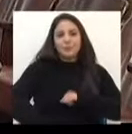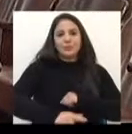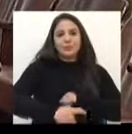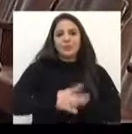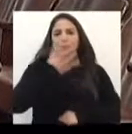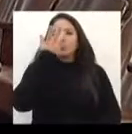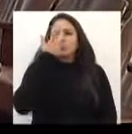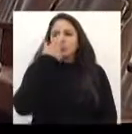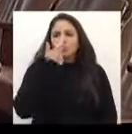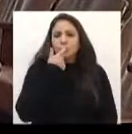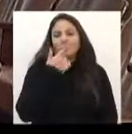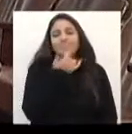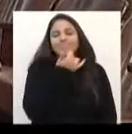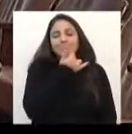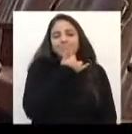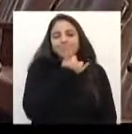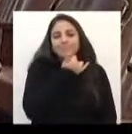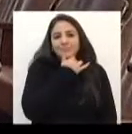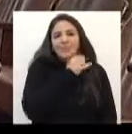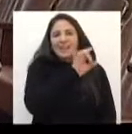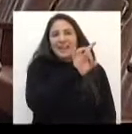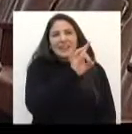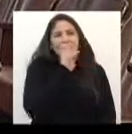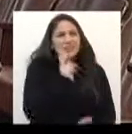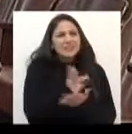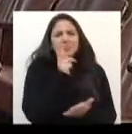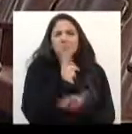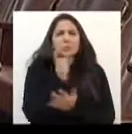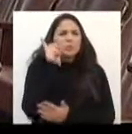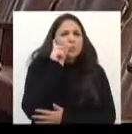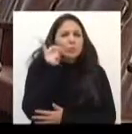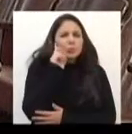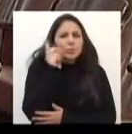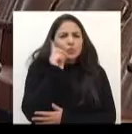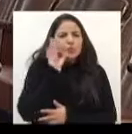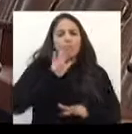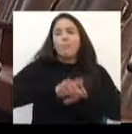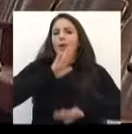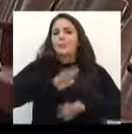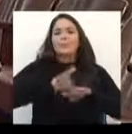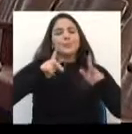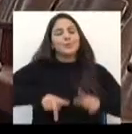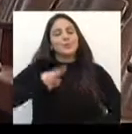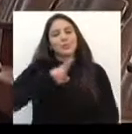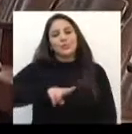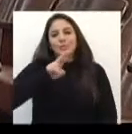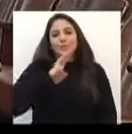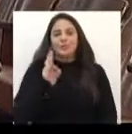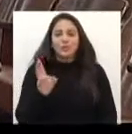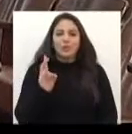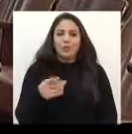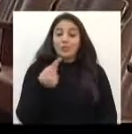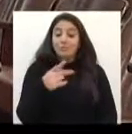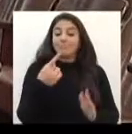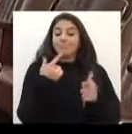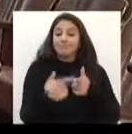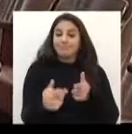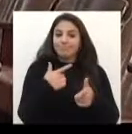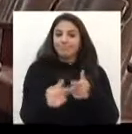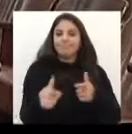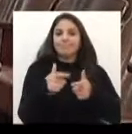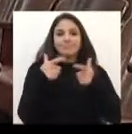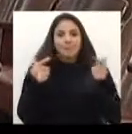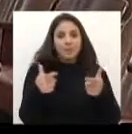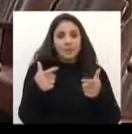porque infelizmente cada dia mais usuários. E esse é o grande problema, porque hoje ele começa